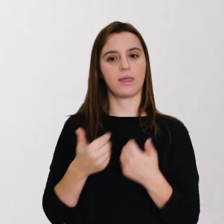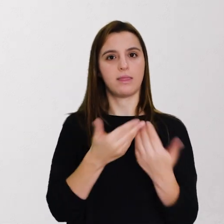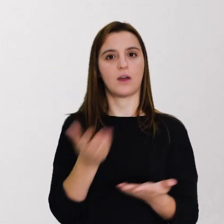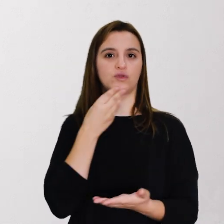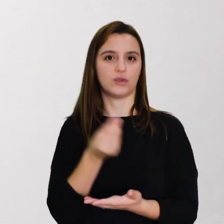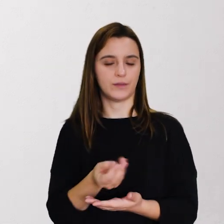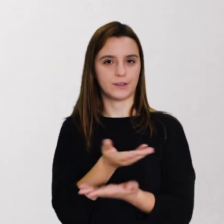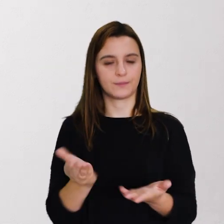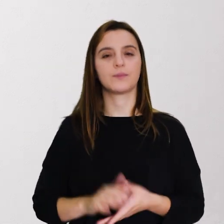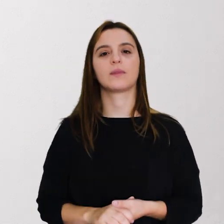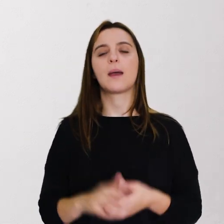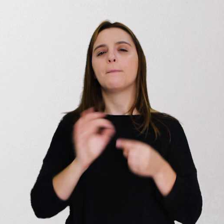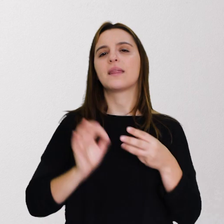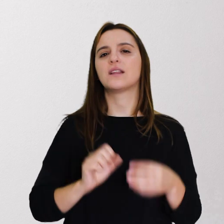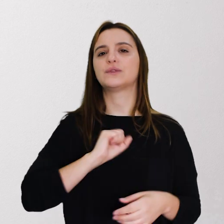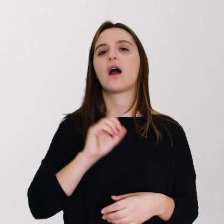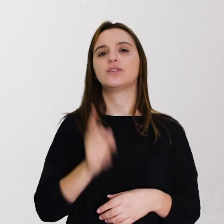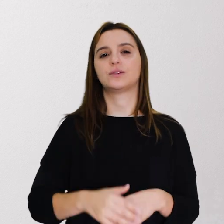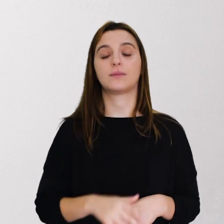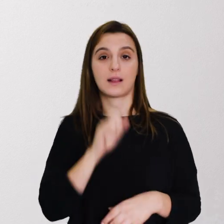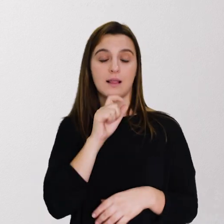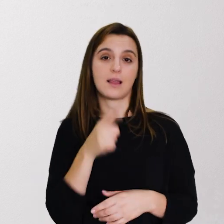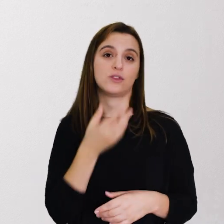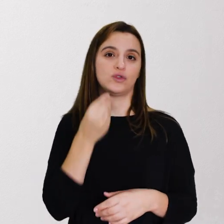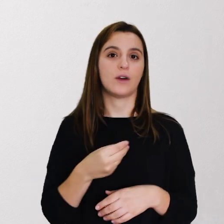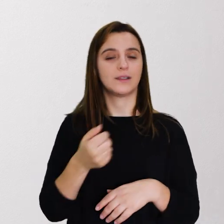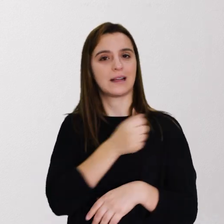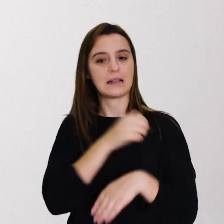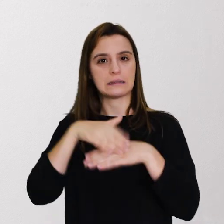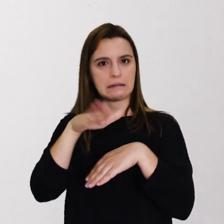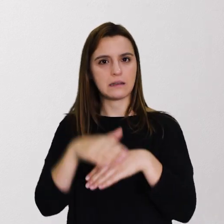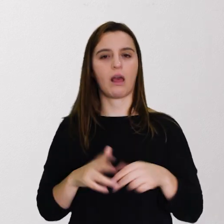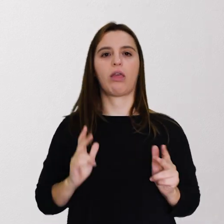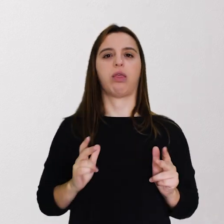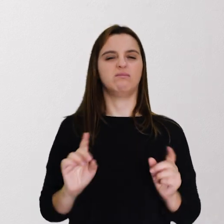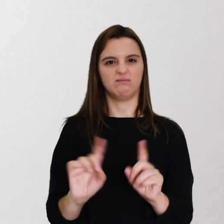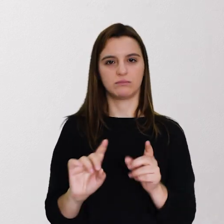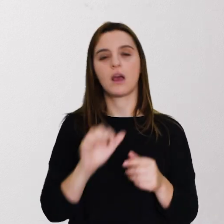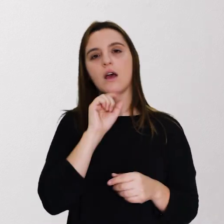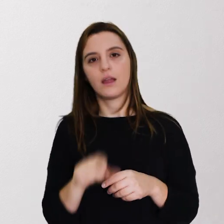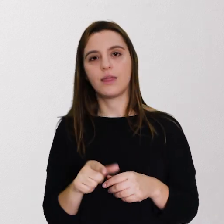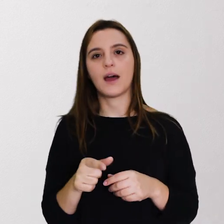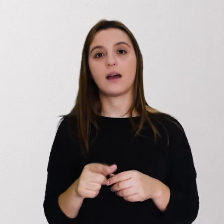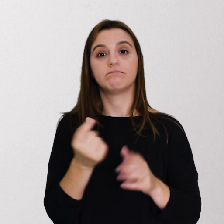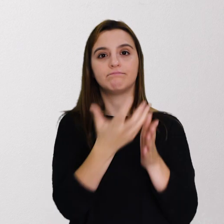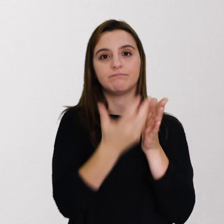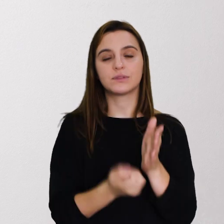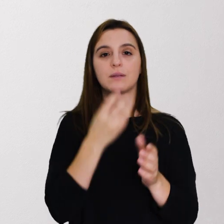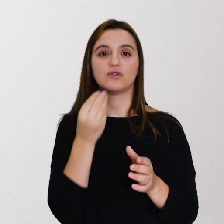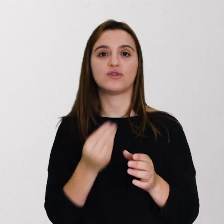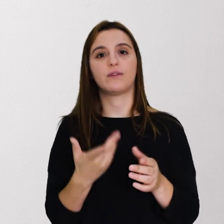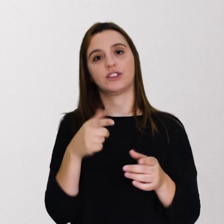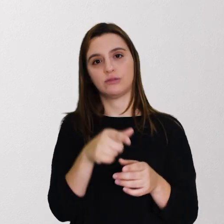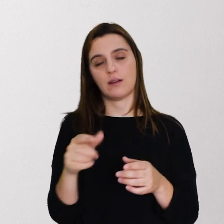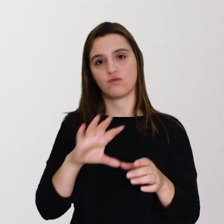os jovens de Santa Maria da Feira. As minhas medidas são fazer com que os jovens saiam mais de casa e não pratiquem sedentarismo, criar descontos para